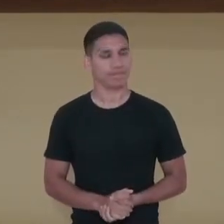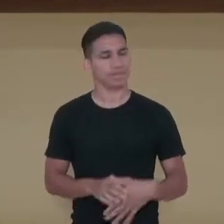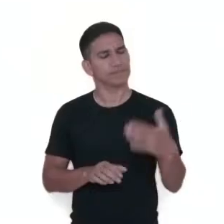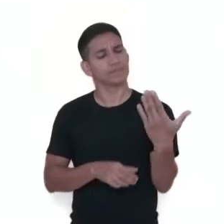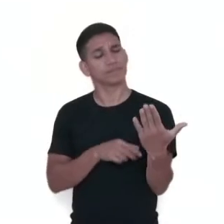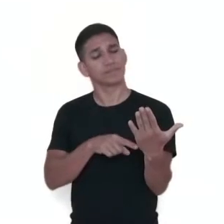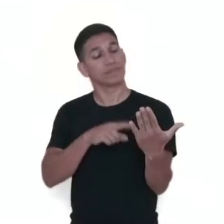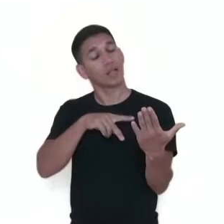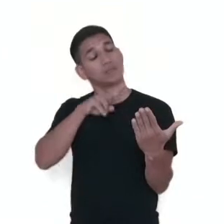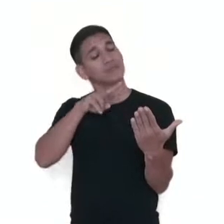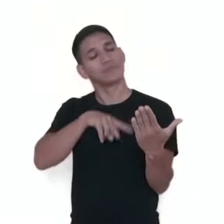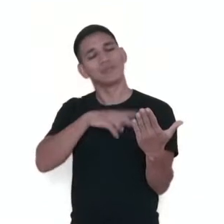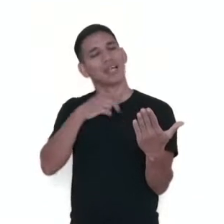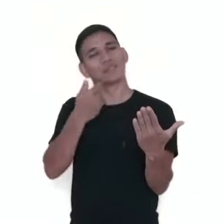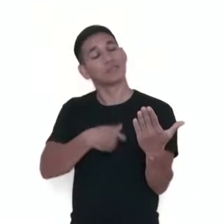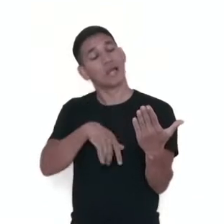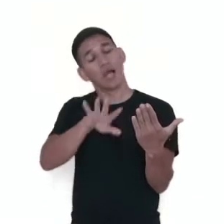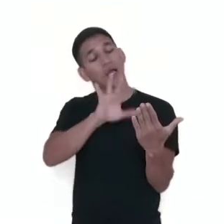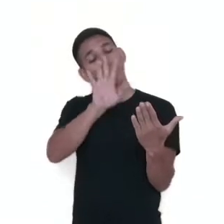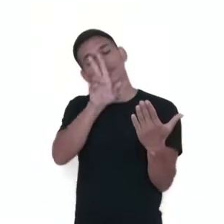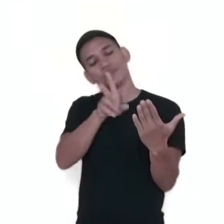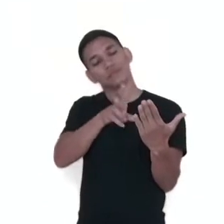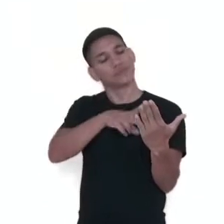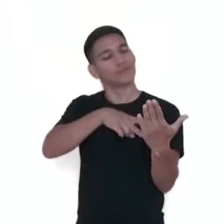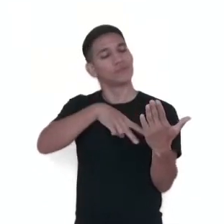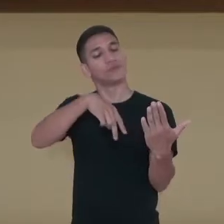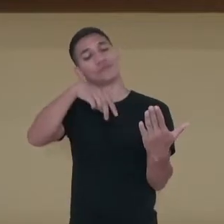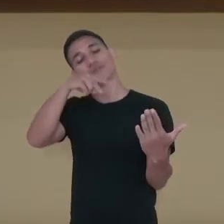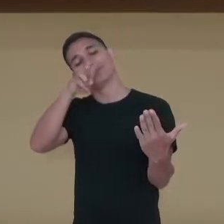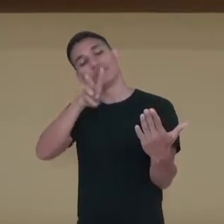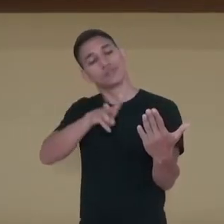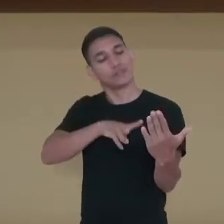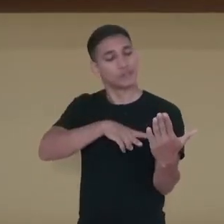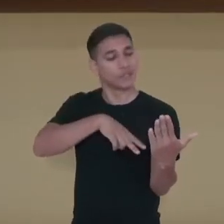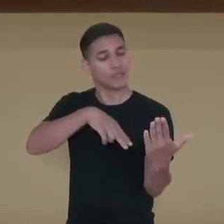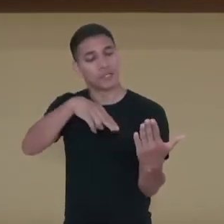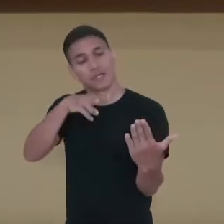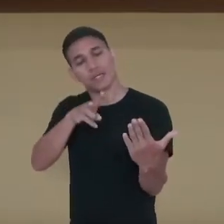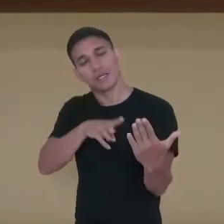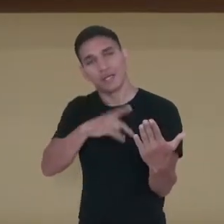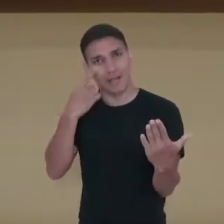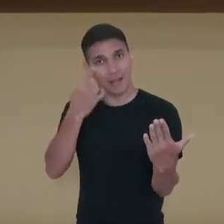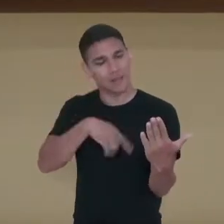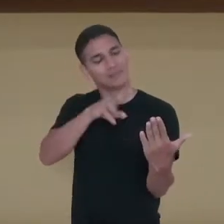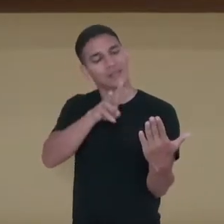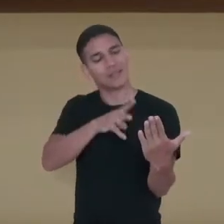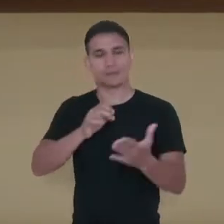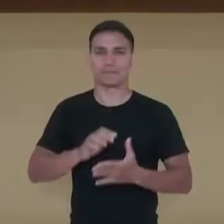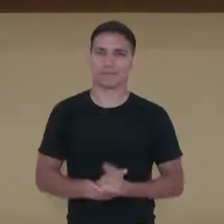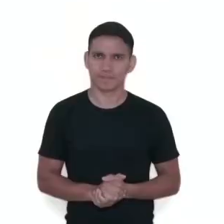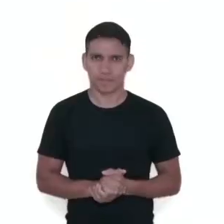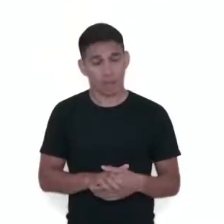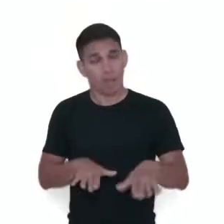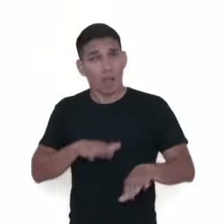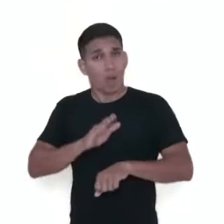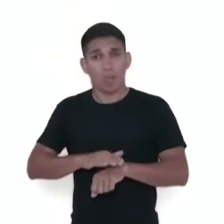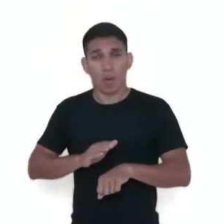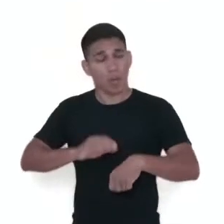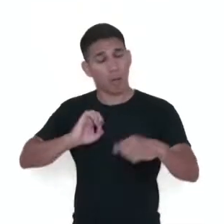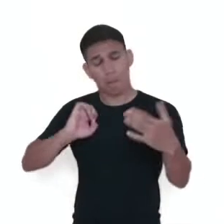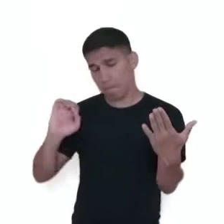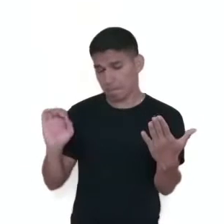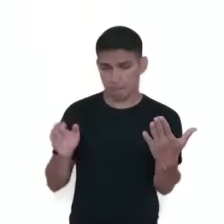lia, deslizava. Então imagine ele deslizando na leitura. Quando de súbito, o que